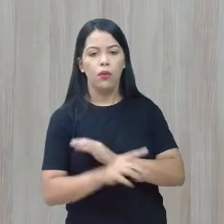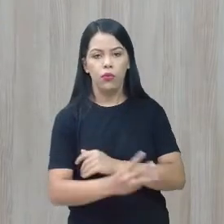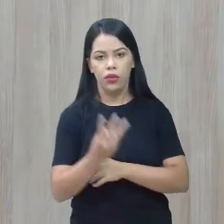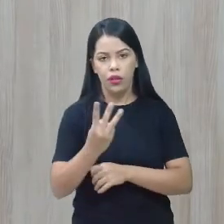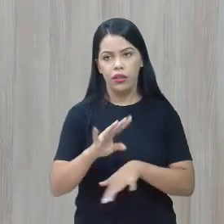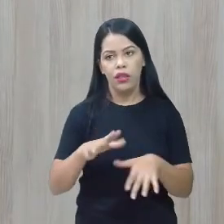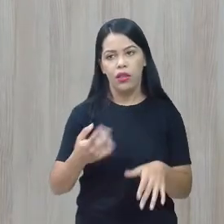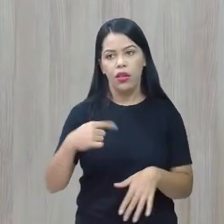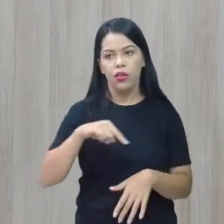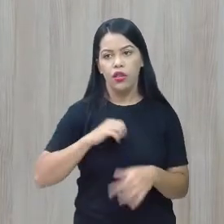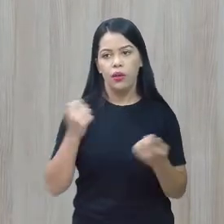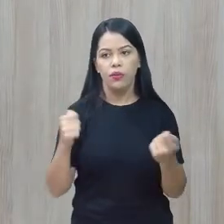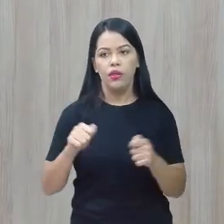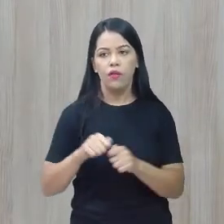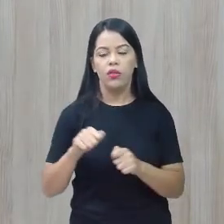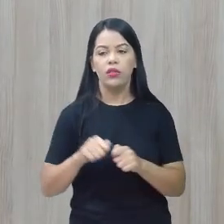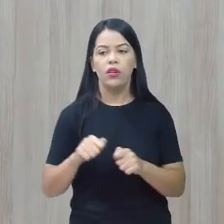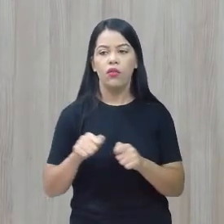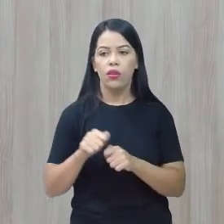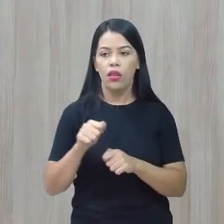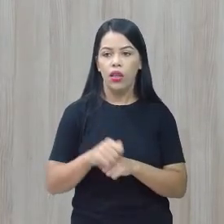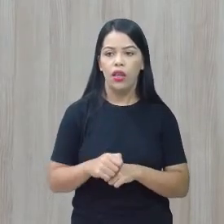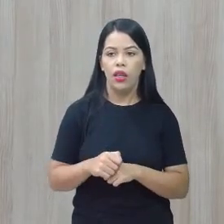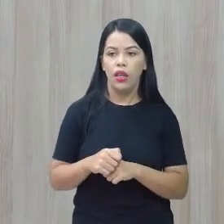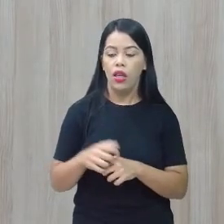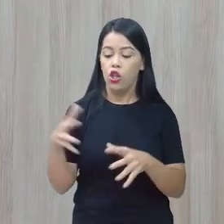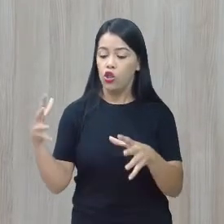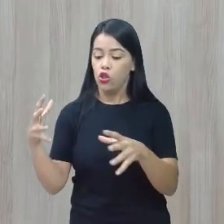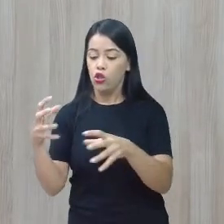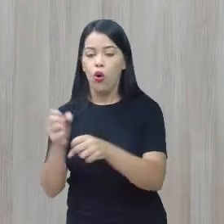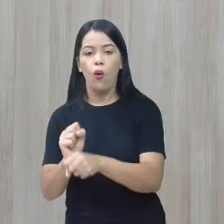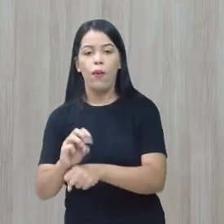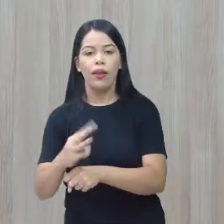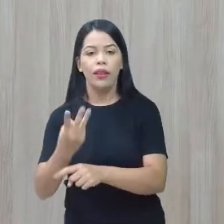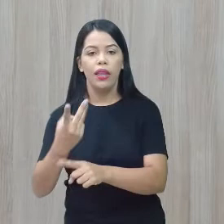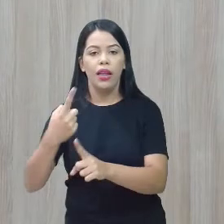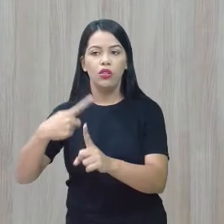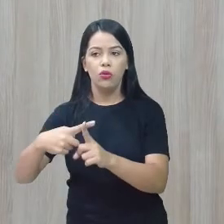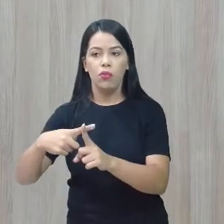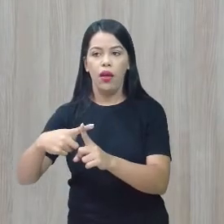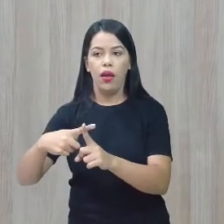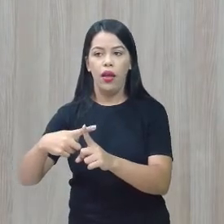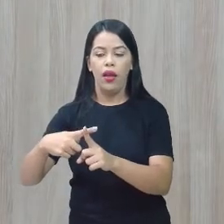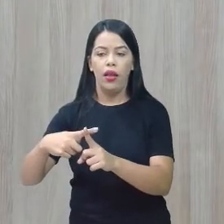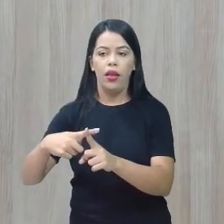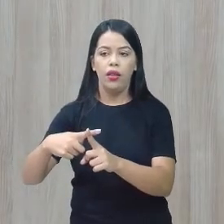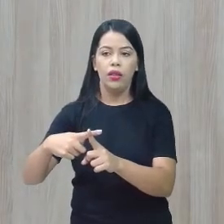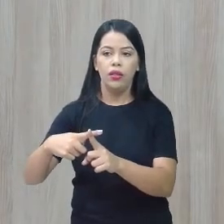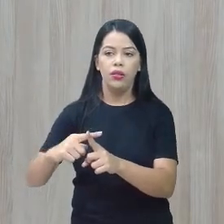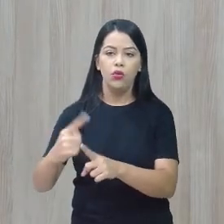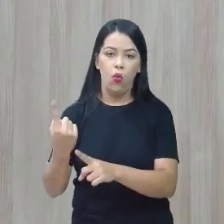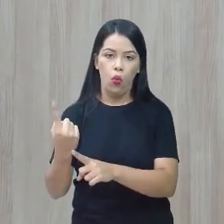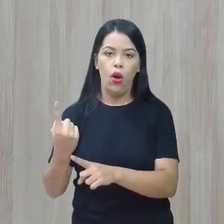3. E a gente vai ter esse arredondamento somando aqui 3 mais uma unidade. Então, a gente vai